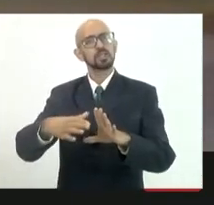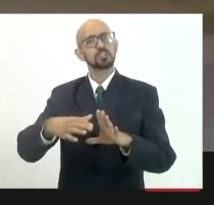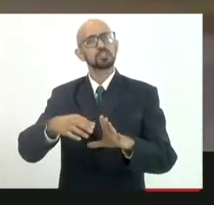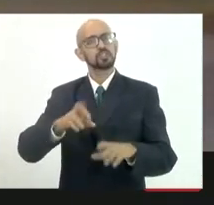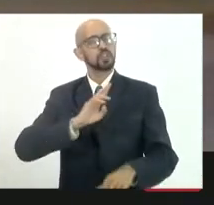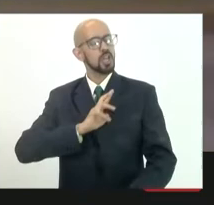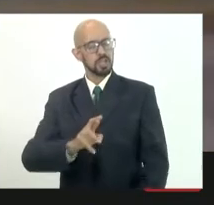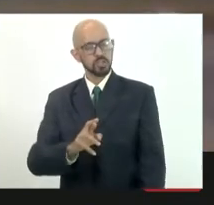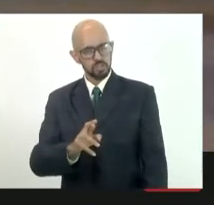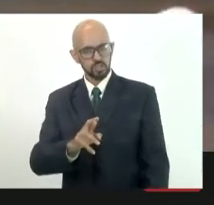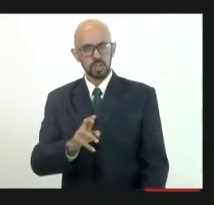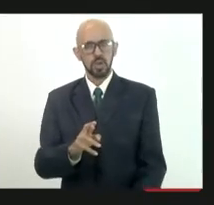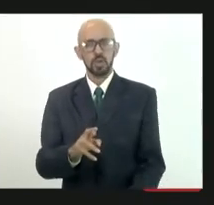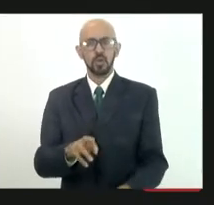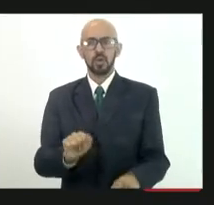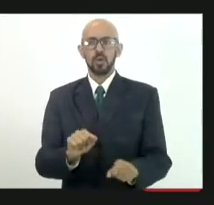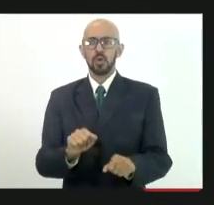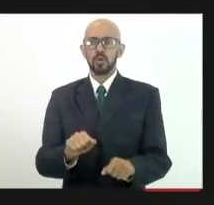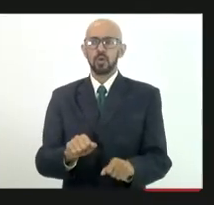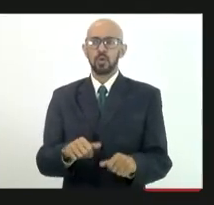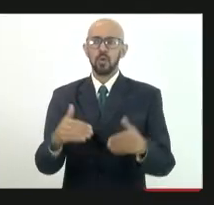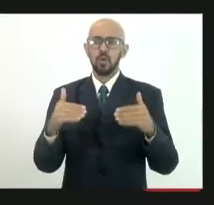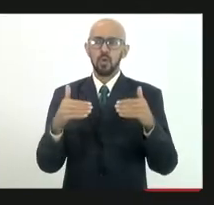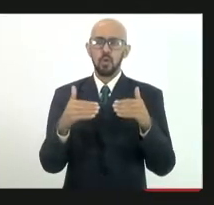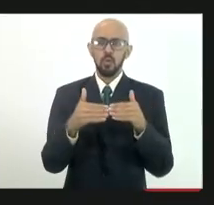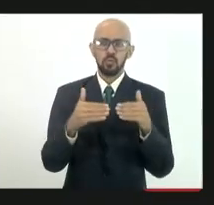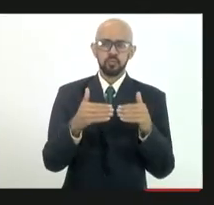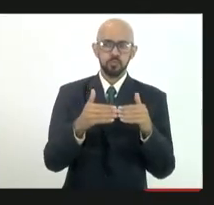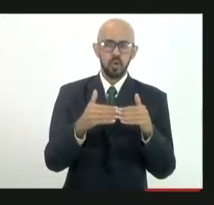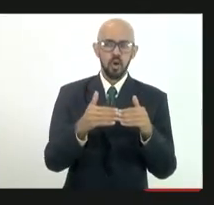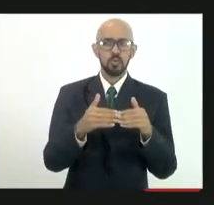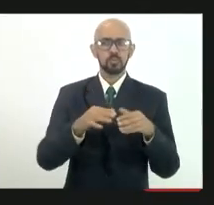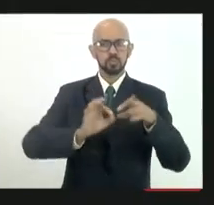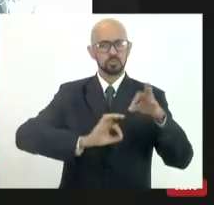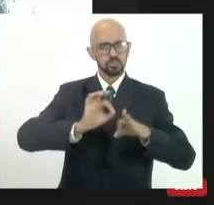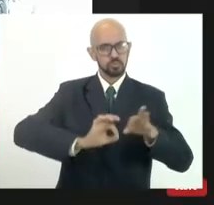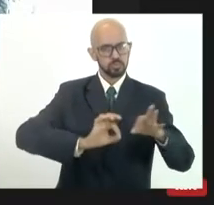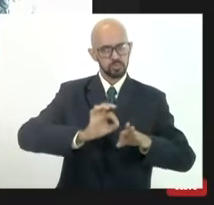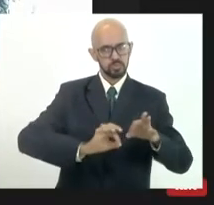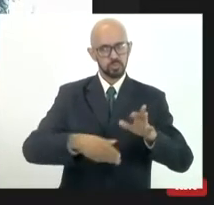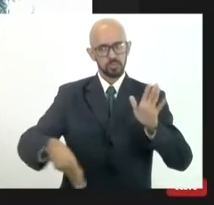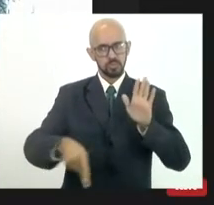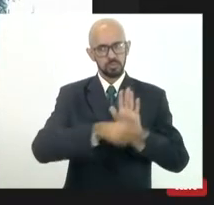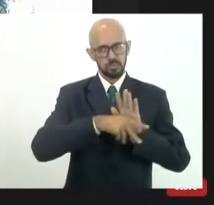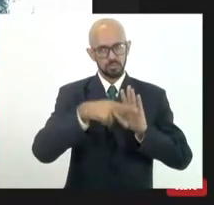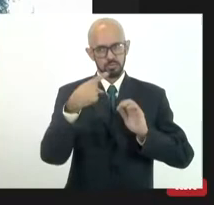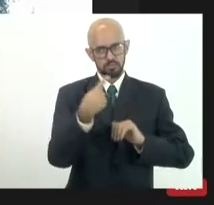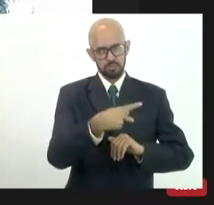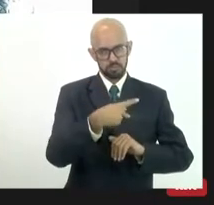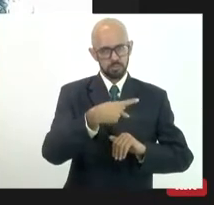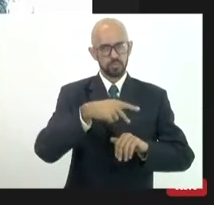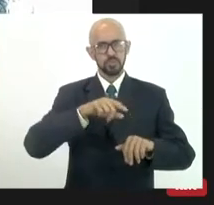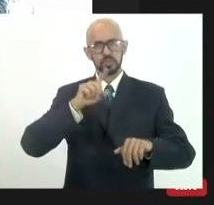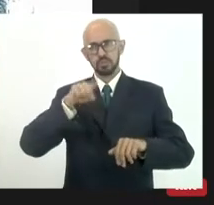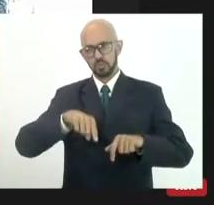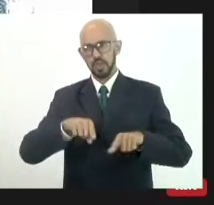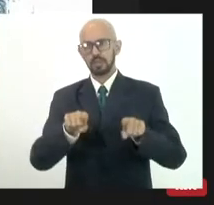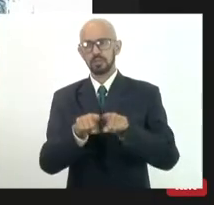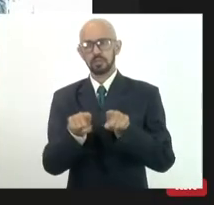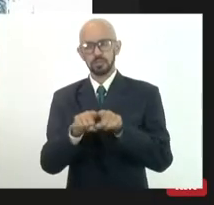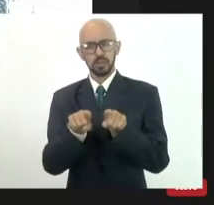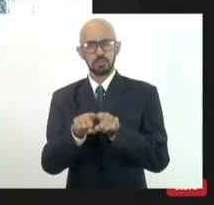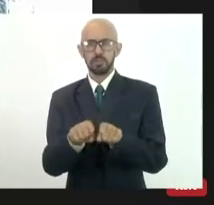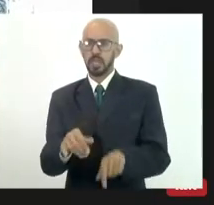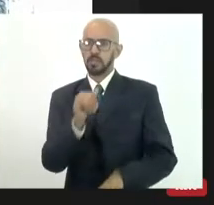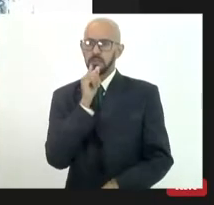liberdade religiosa, de acordo com as suas formas de organização. E isso passa, por exemplo, né,